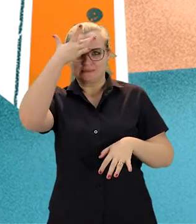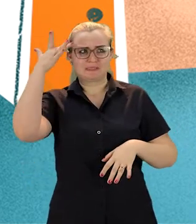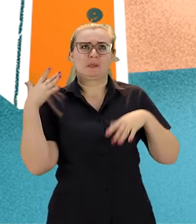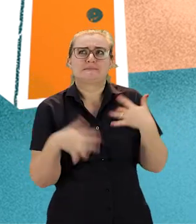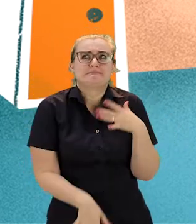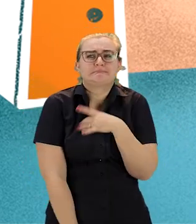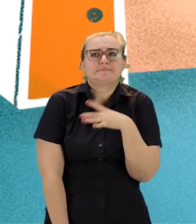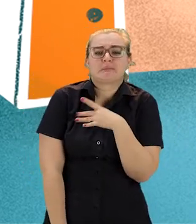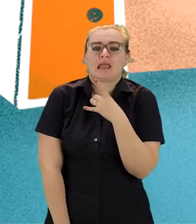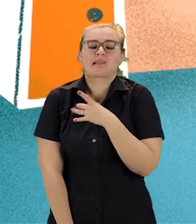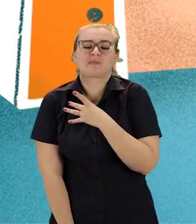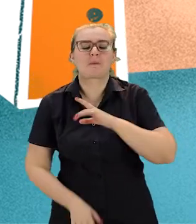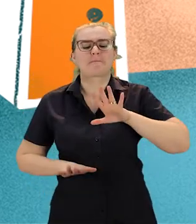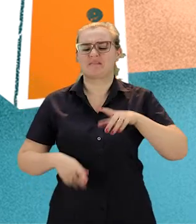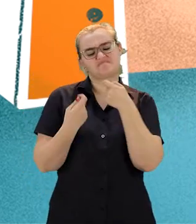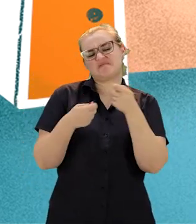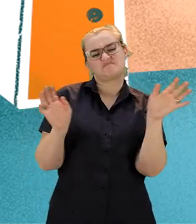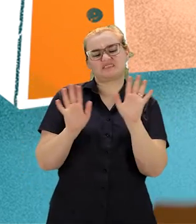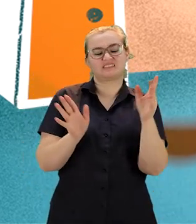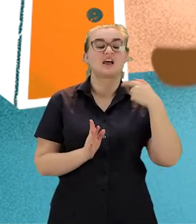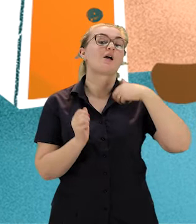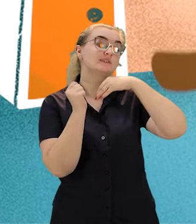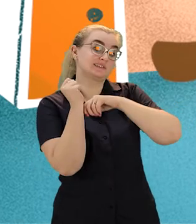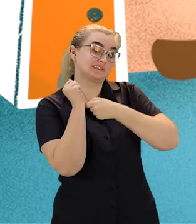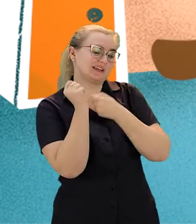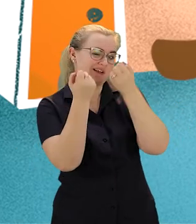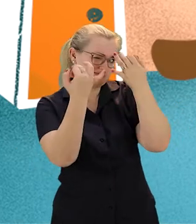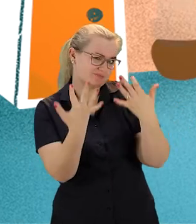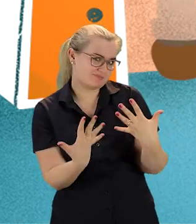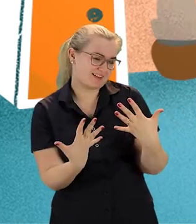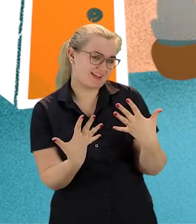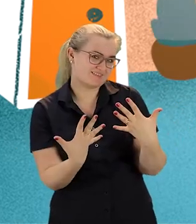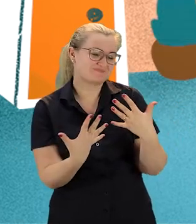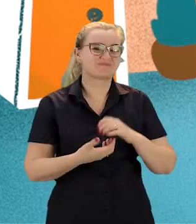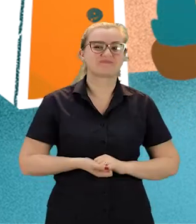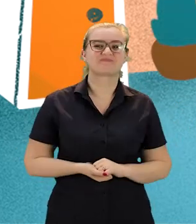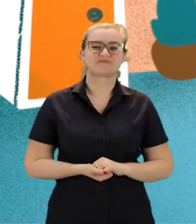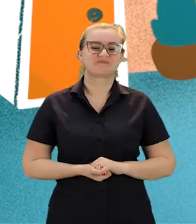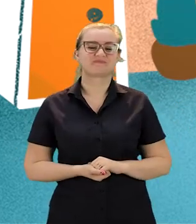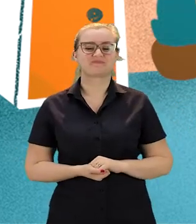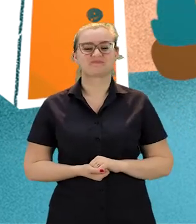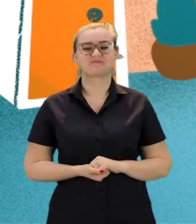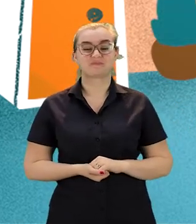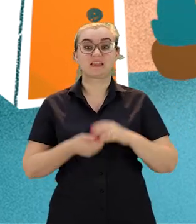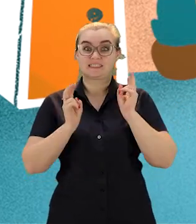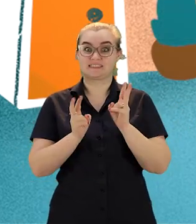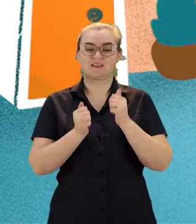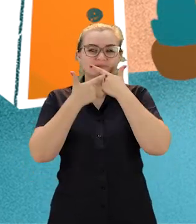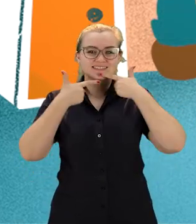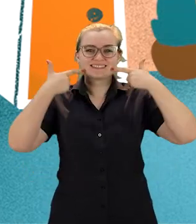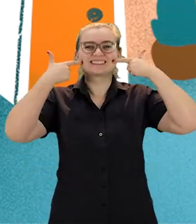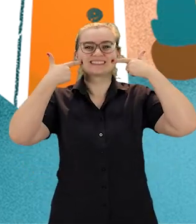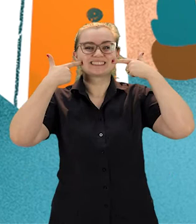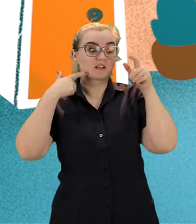sentir. Vão lhe contar um segredo se você para eles e elas sorrir. Para cuidar dos